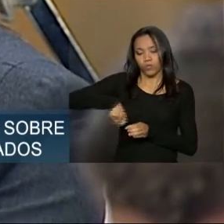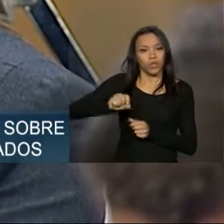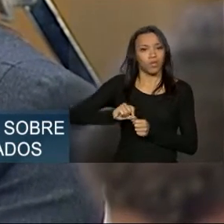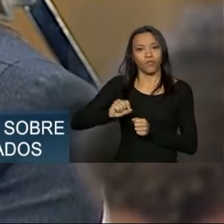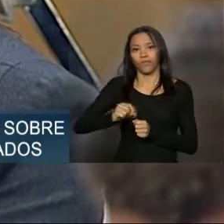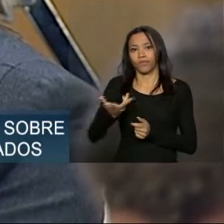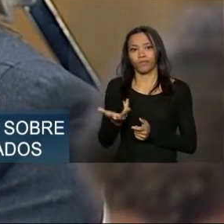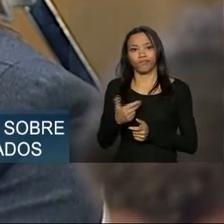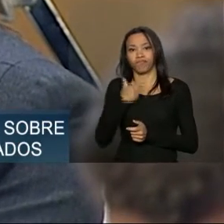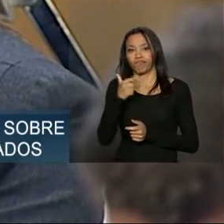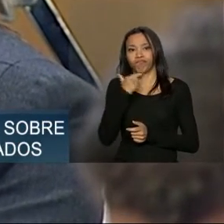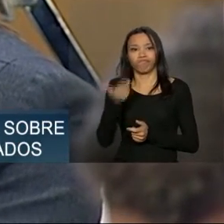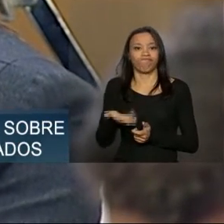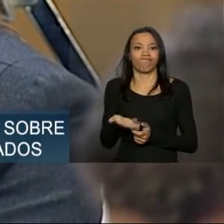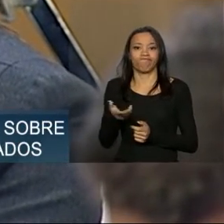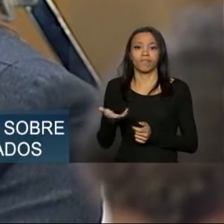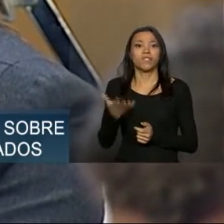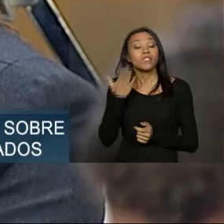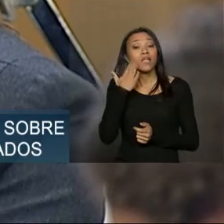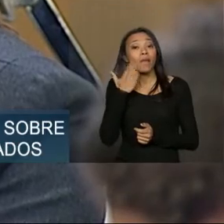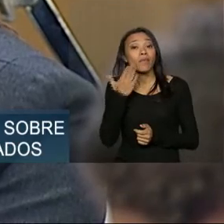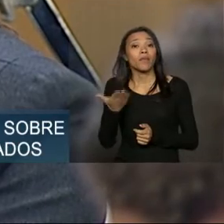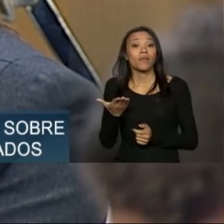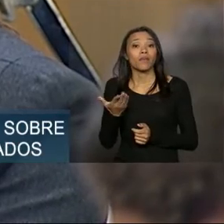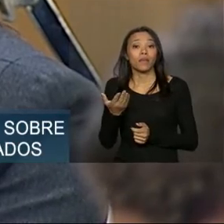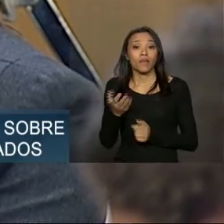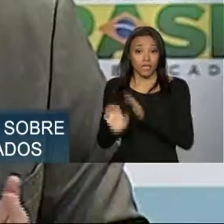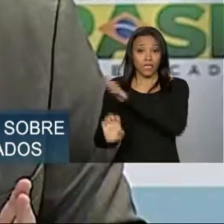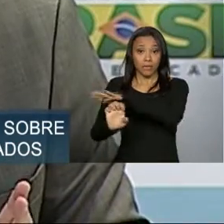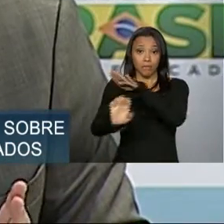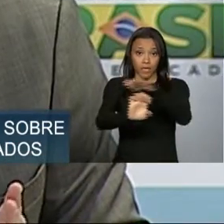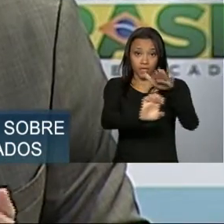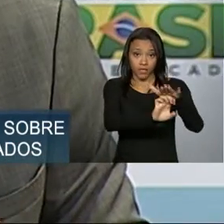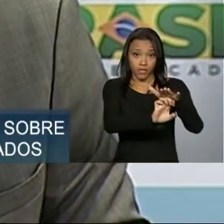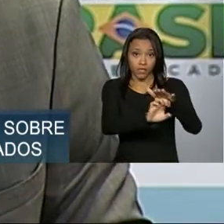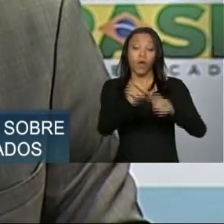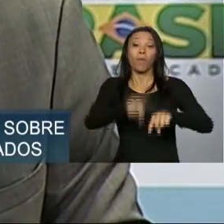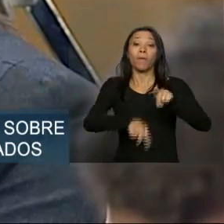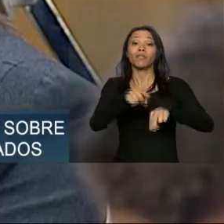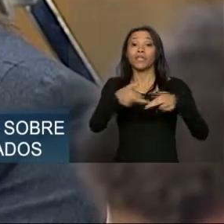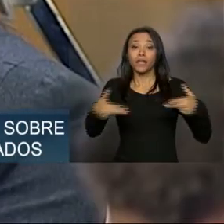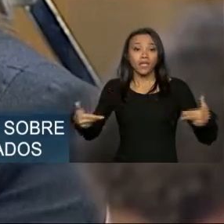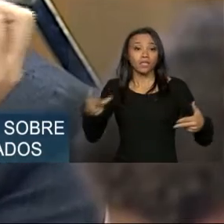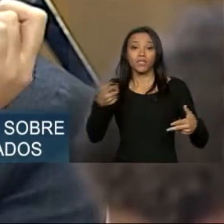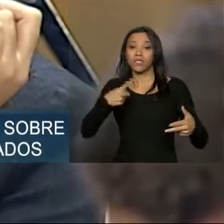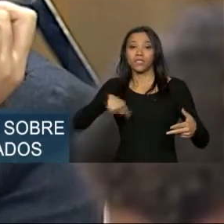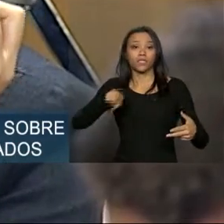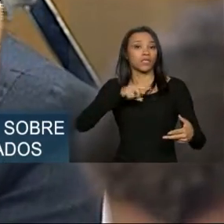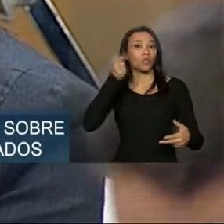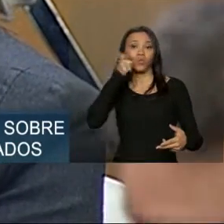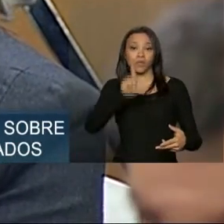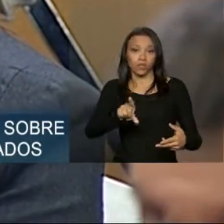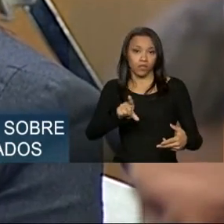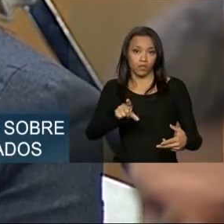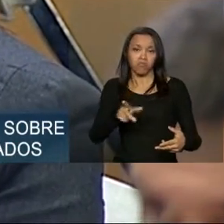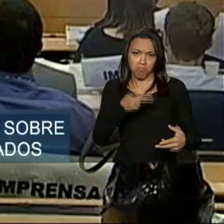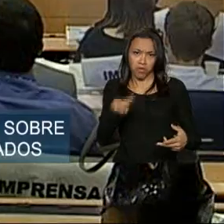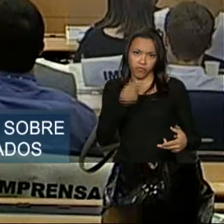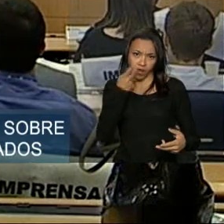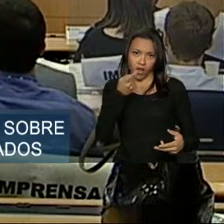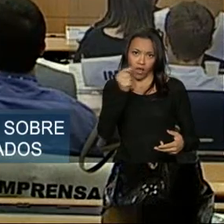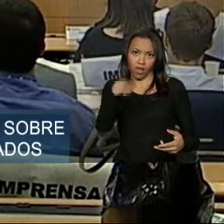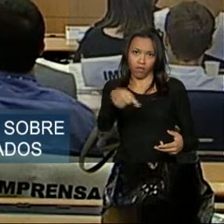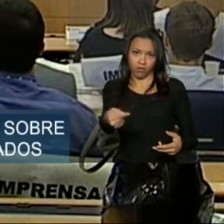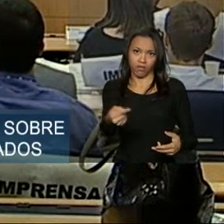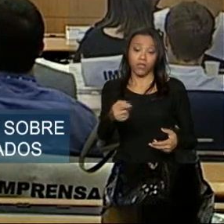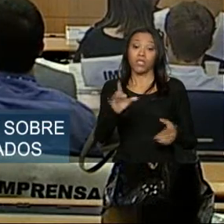de toneladas de soja, a gente também precisa saber... O número de empresas, de produtos? De produtos que não alcançaram ou que foram notificados. Não tem problema, a gente passa...